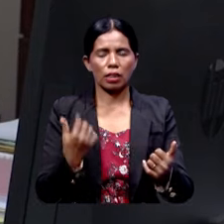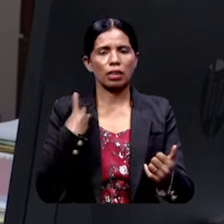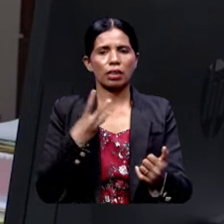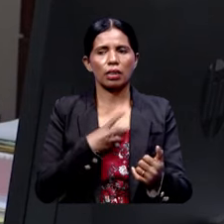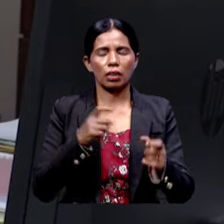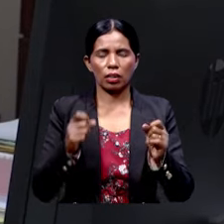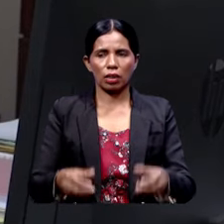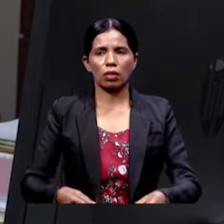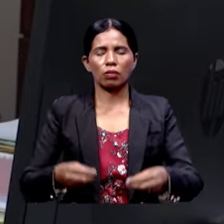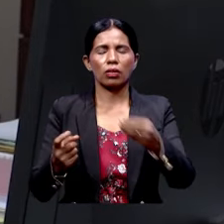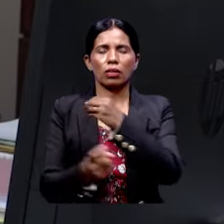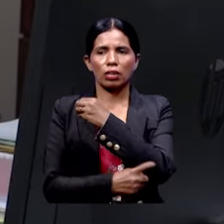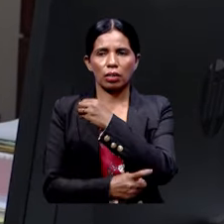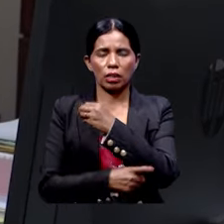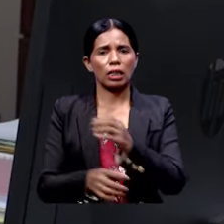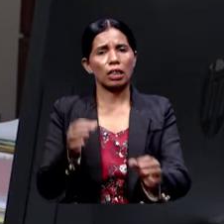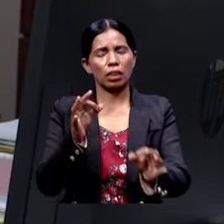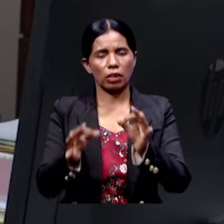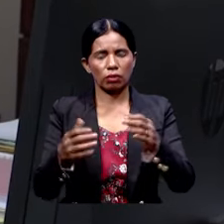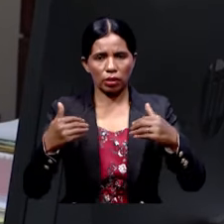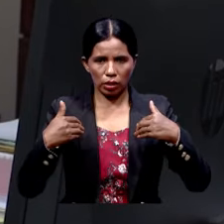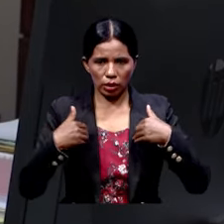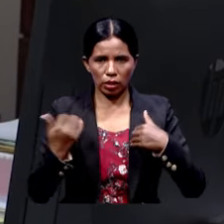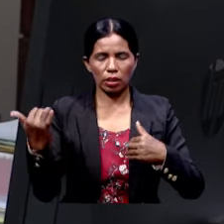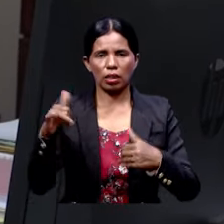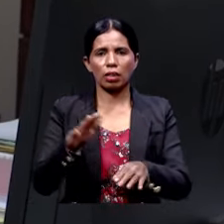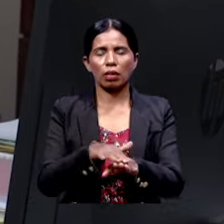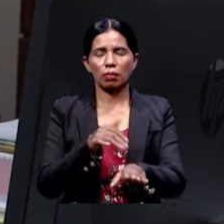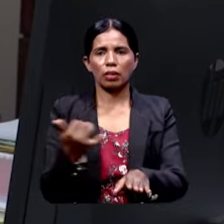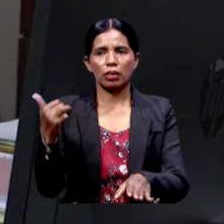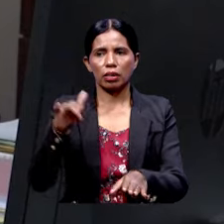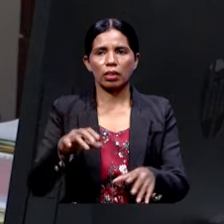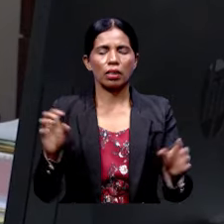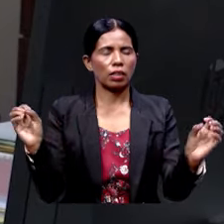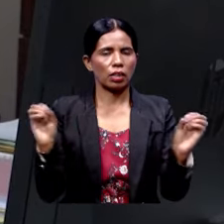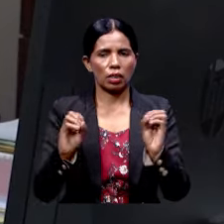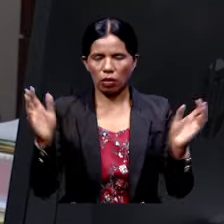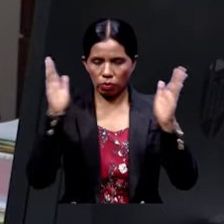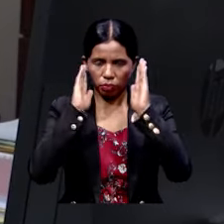ser fosa sauruma e se carik o Sira Itabolo, o Sira Maxira Ladun,